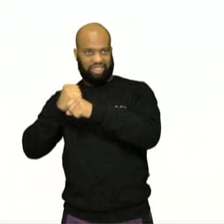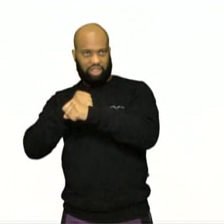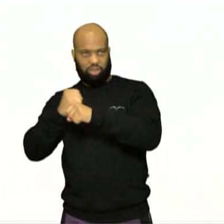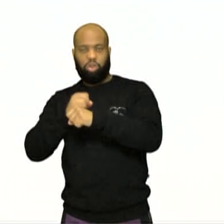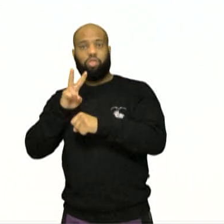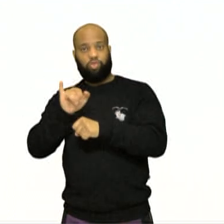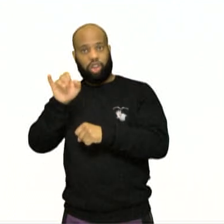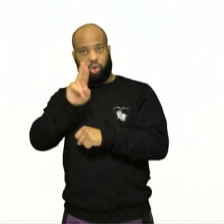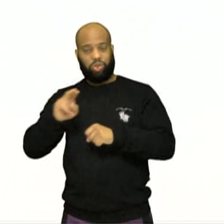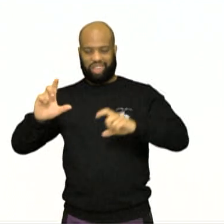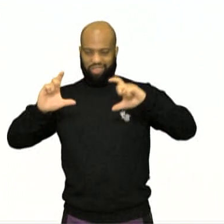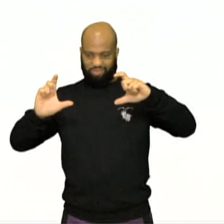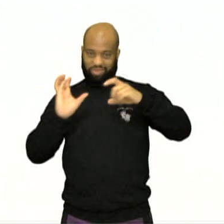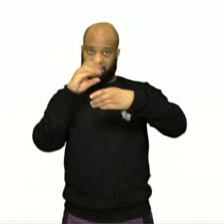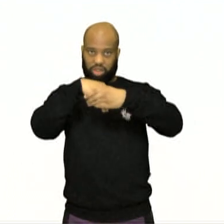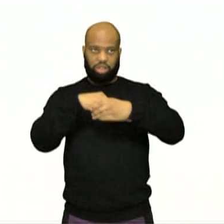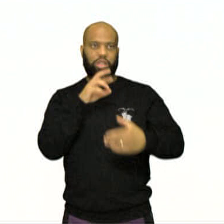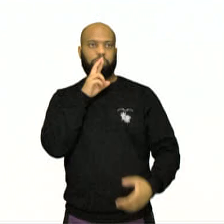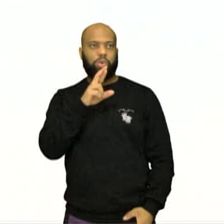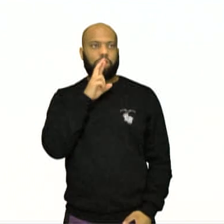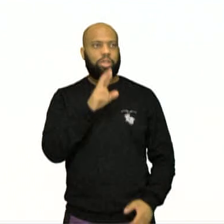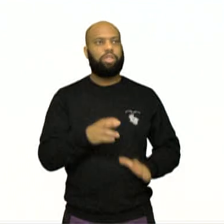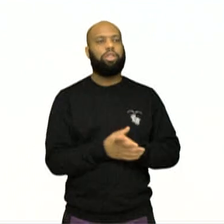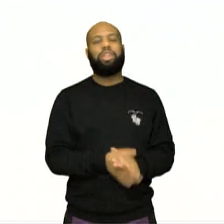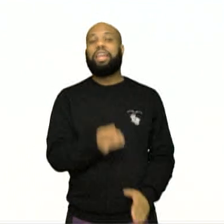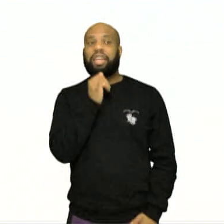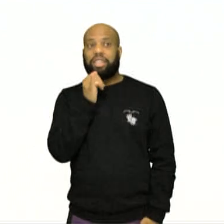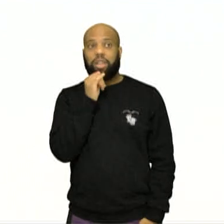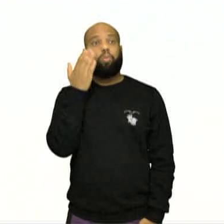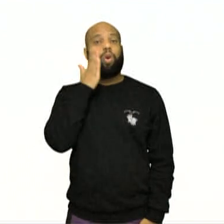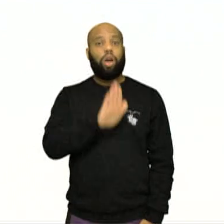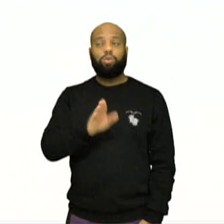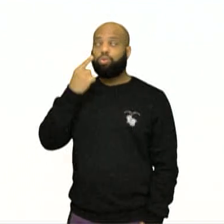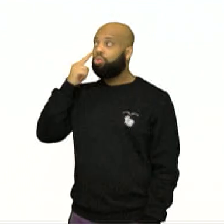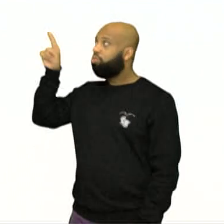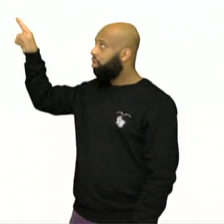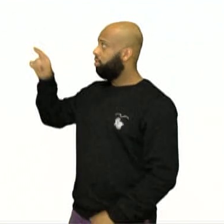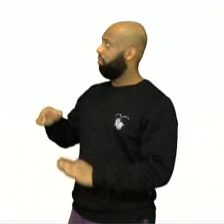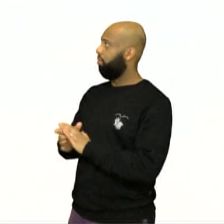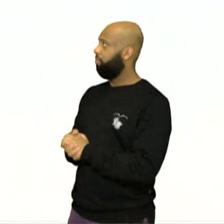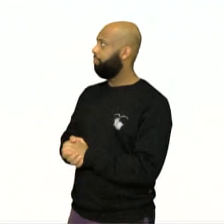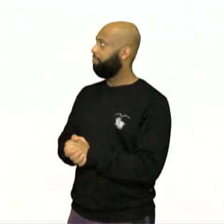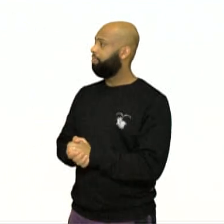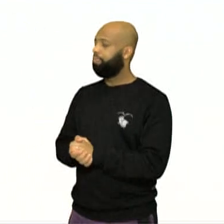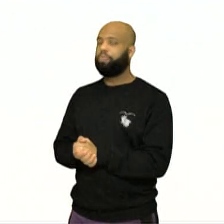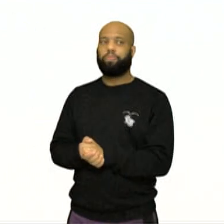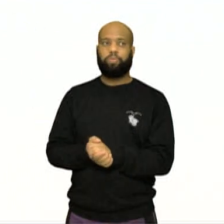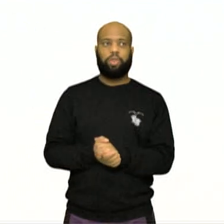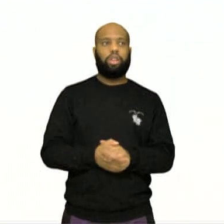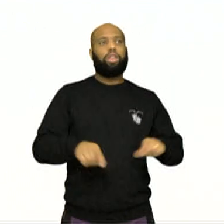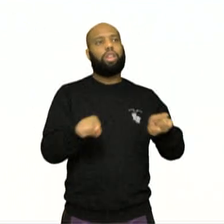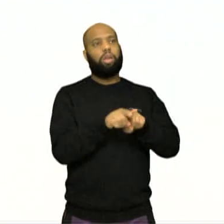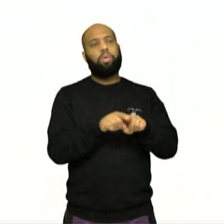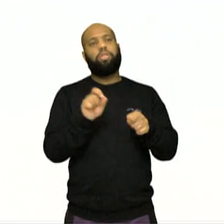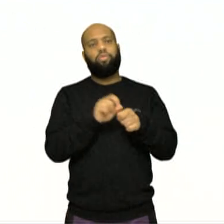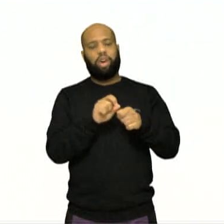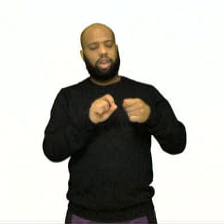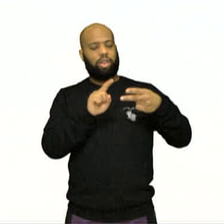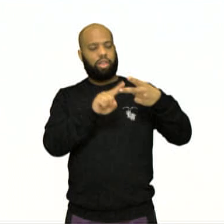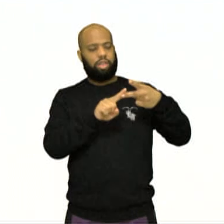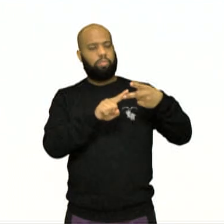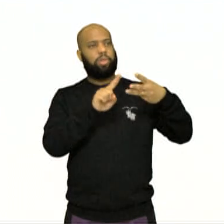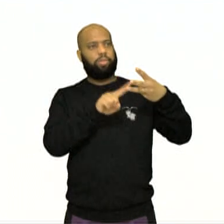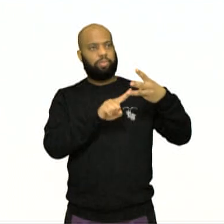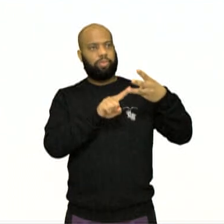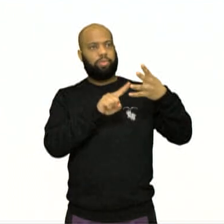parênteses para responder. She has lived in Spain for 10 years. Mesma coisa para poder fazer nas outras frases aqui,